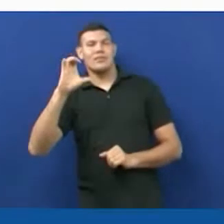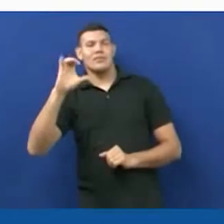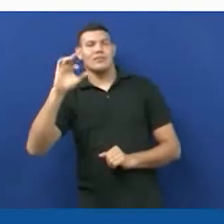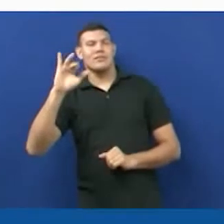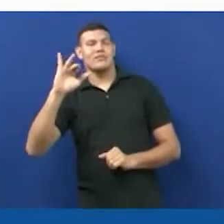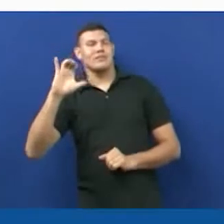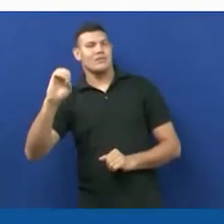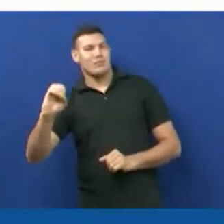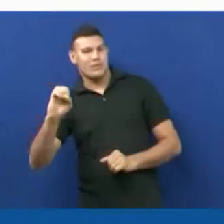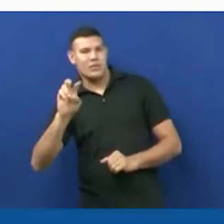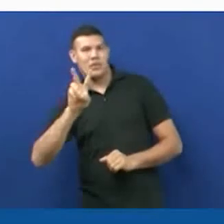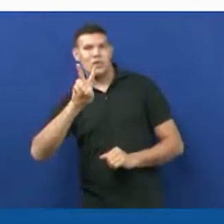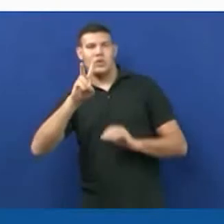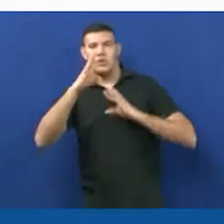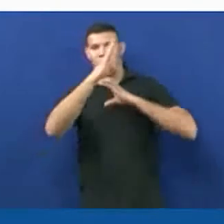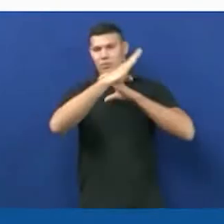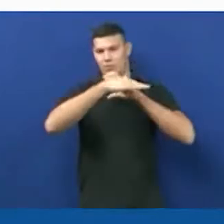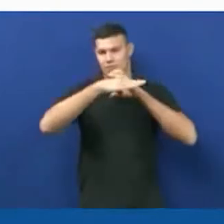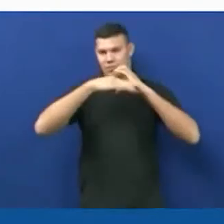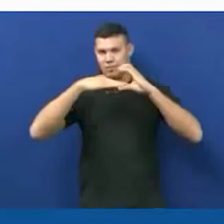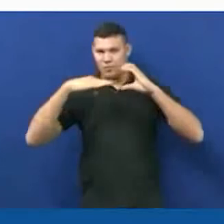a Vênus terra